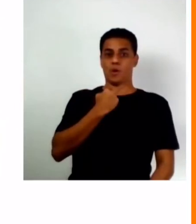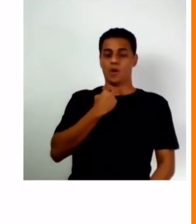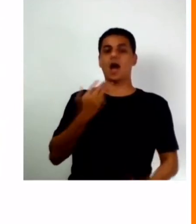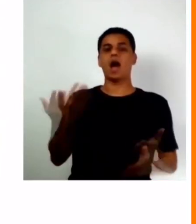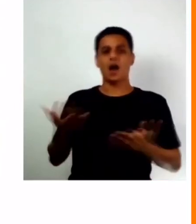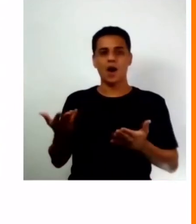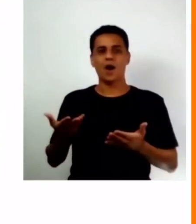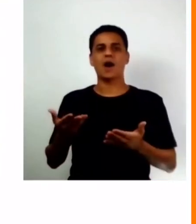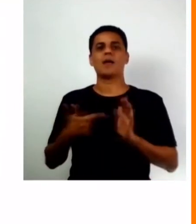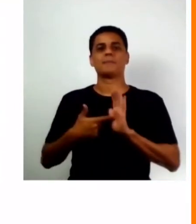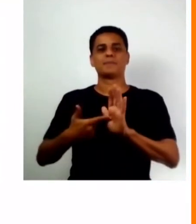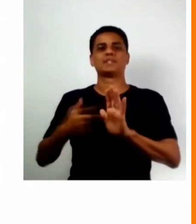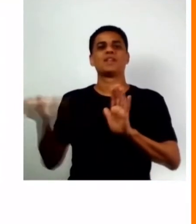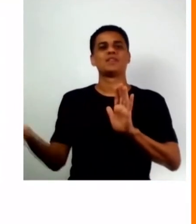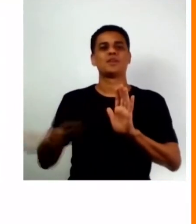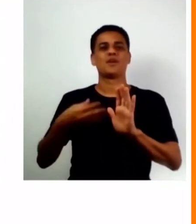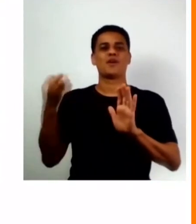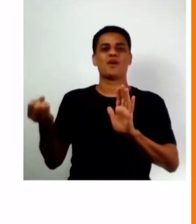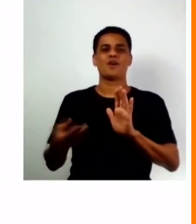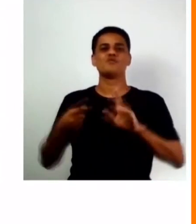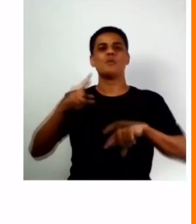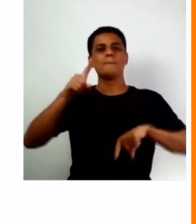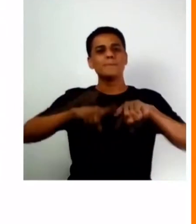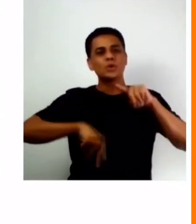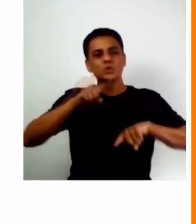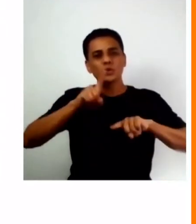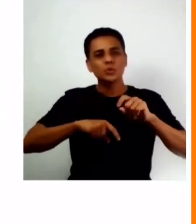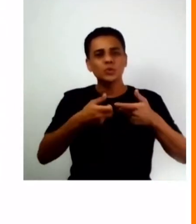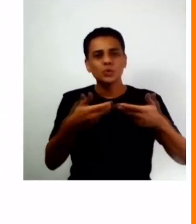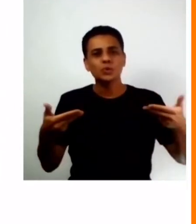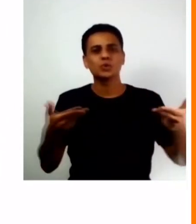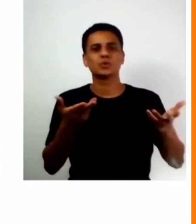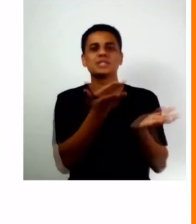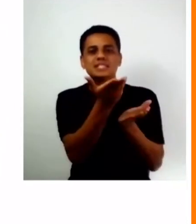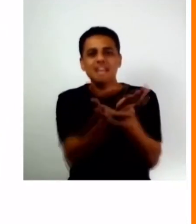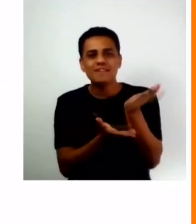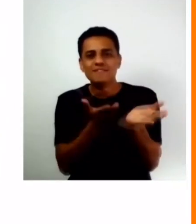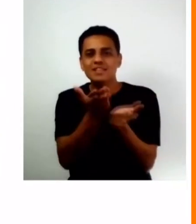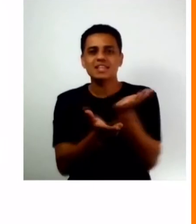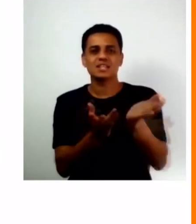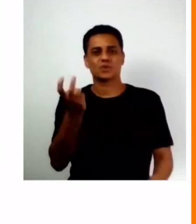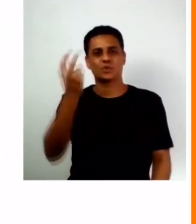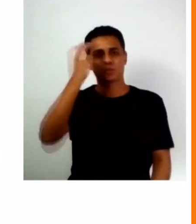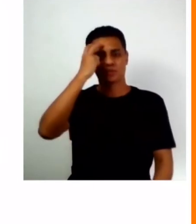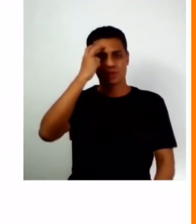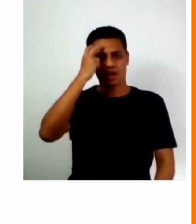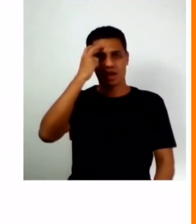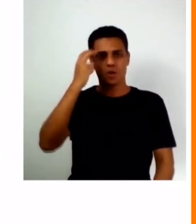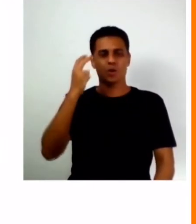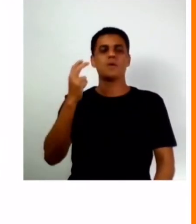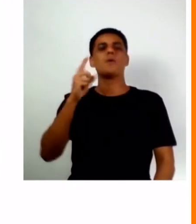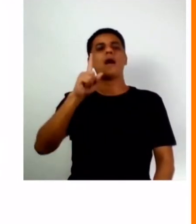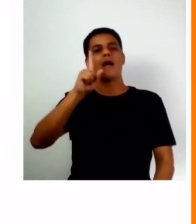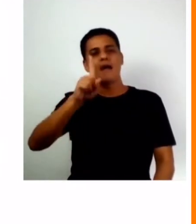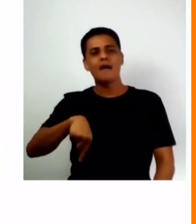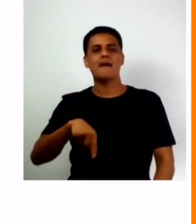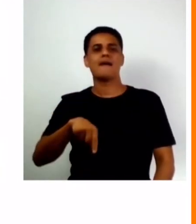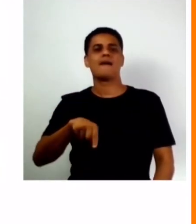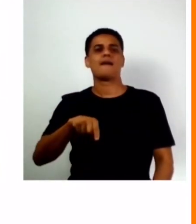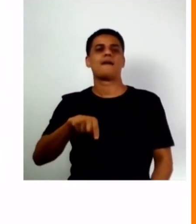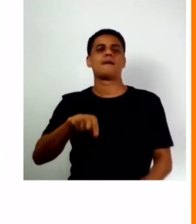formas de productos, de formas, de servicios culturales que non serán solamente lo masivo, lo